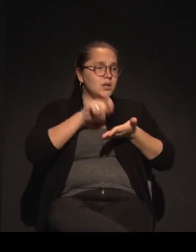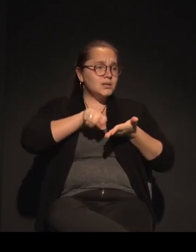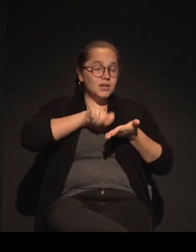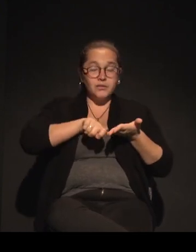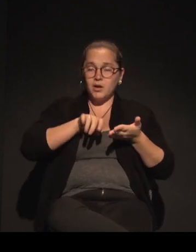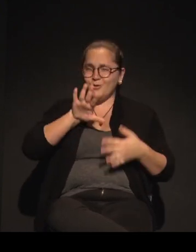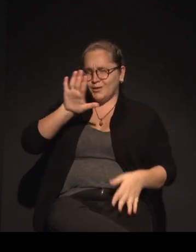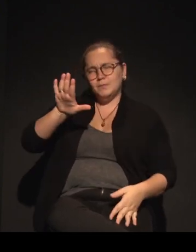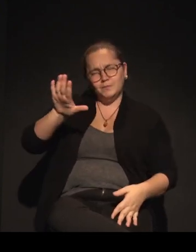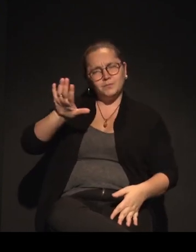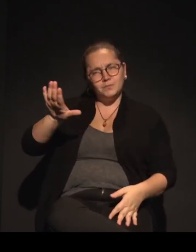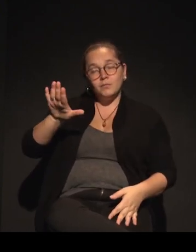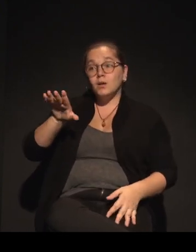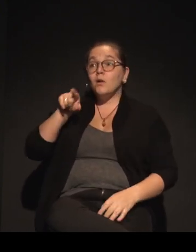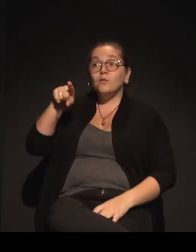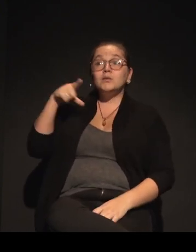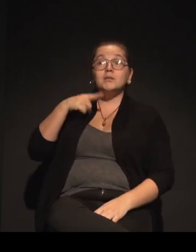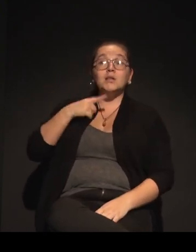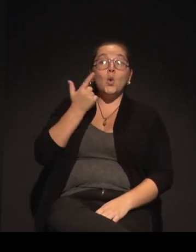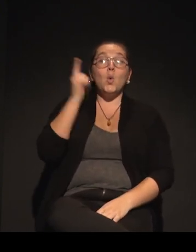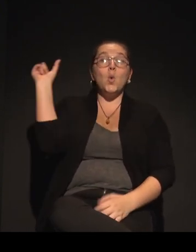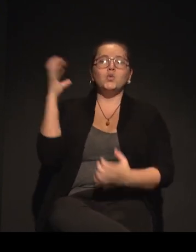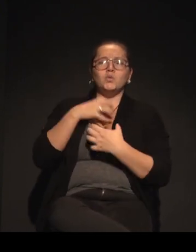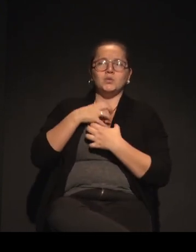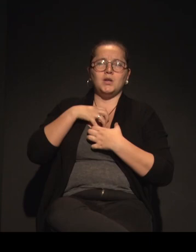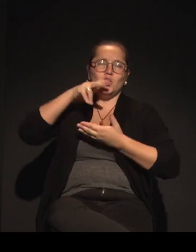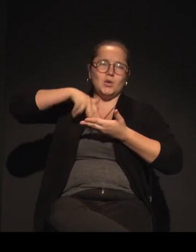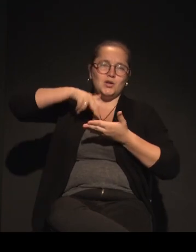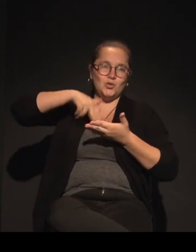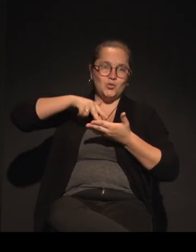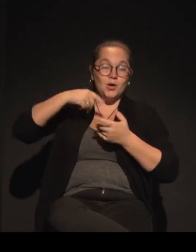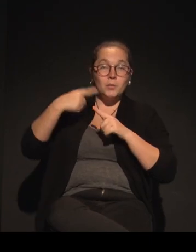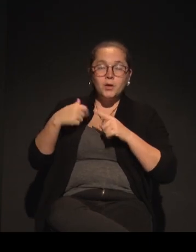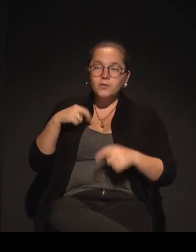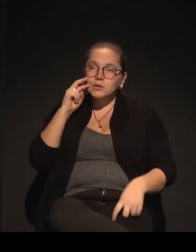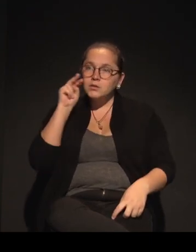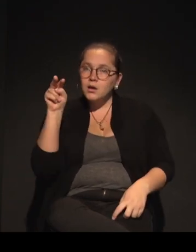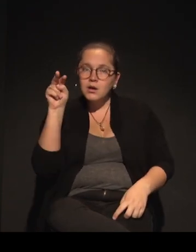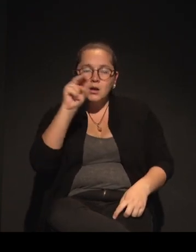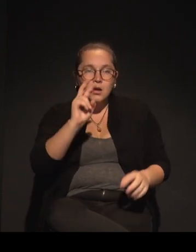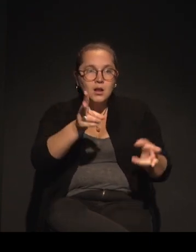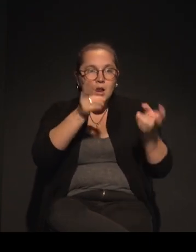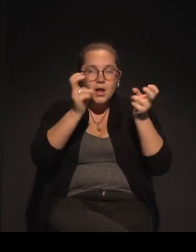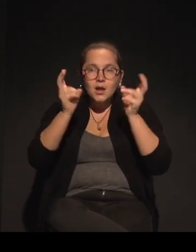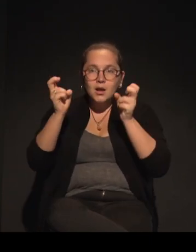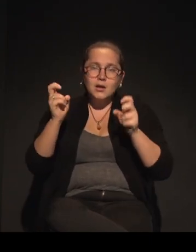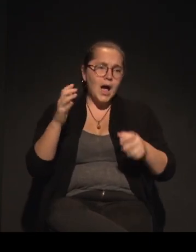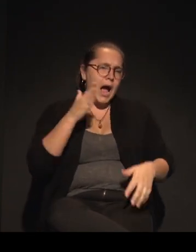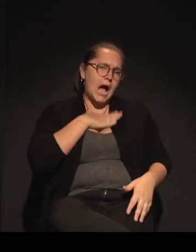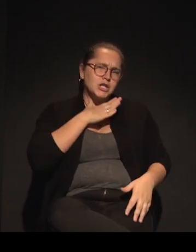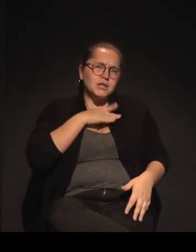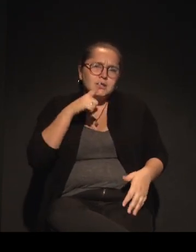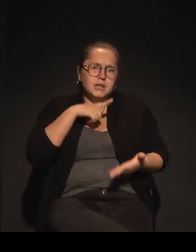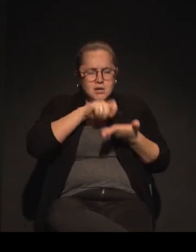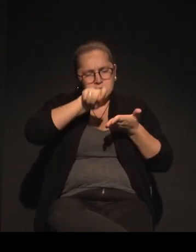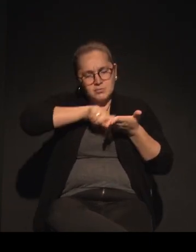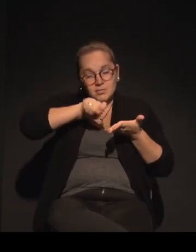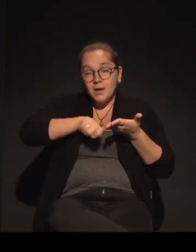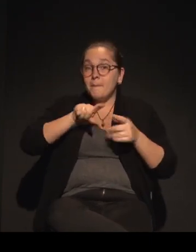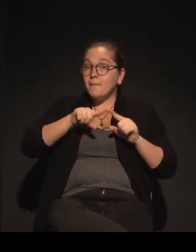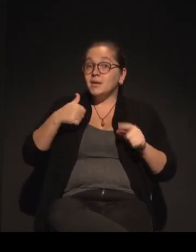até falar para eles que eles têm essa leitura de mundo que muitas vezes nós que está e sabe escrever no letramento nós não temos essa leitura